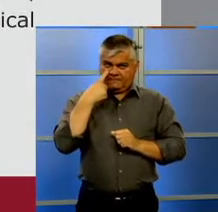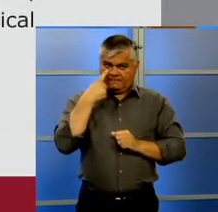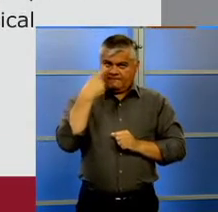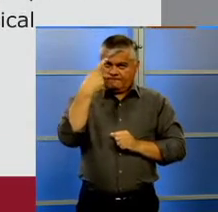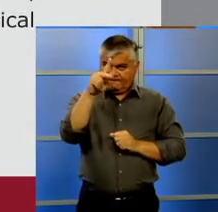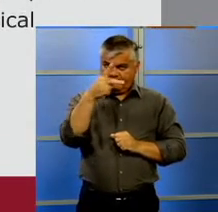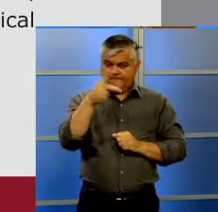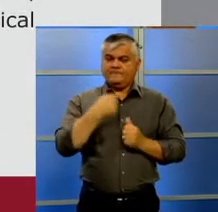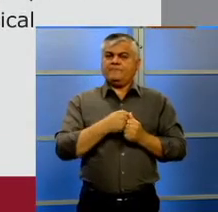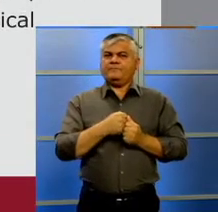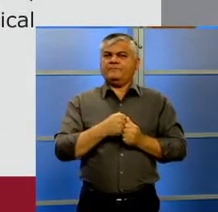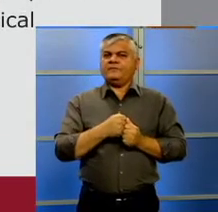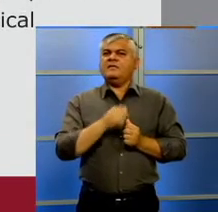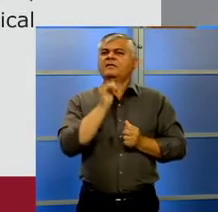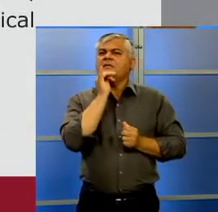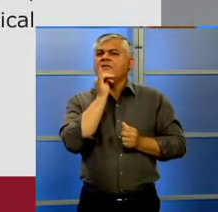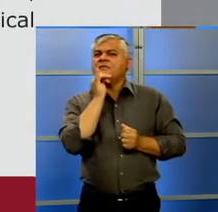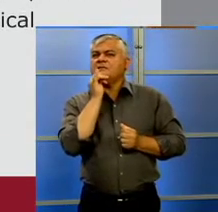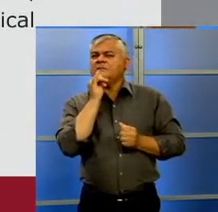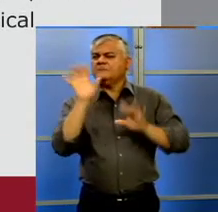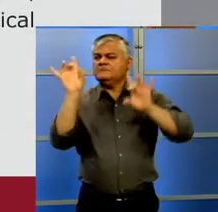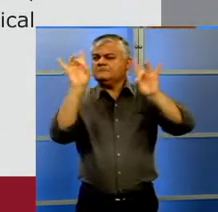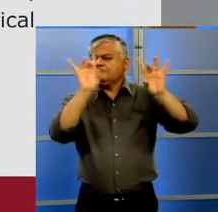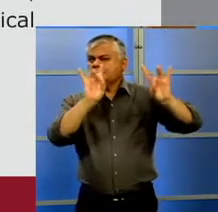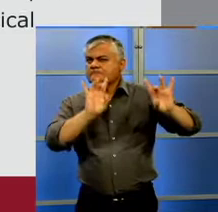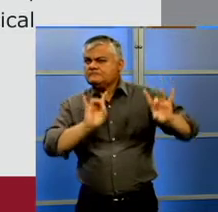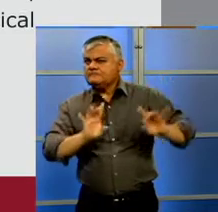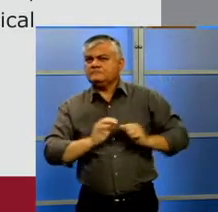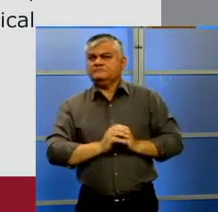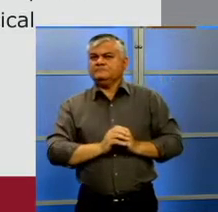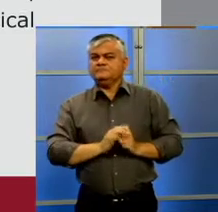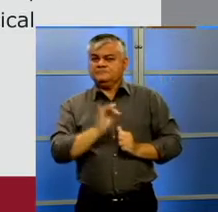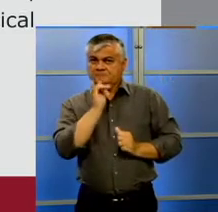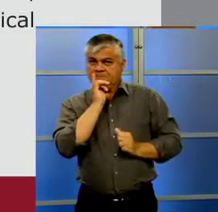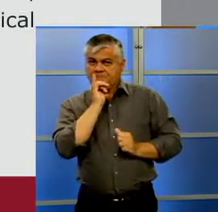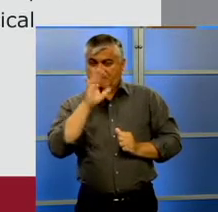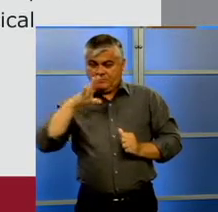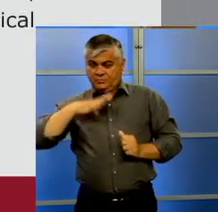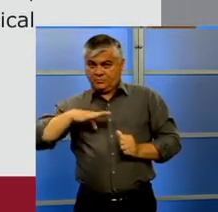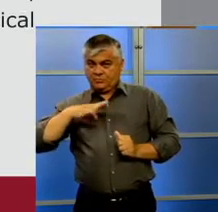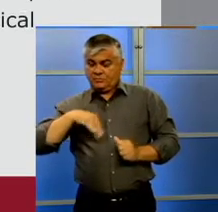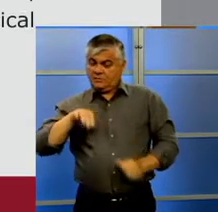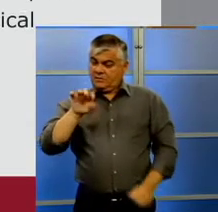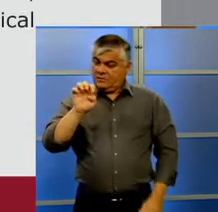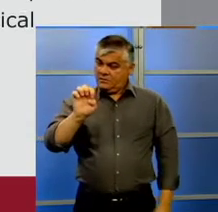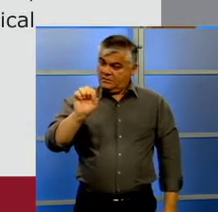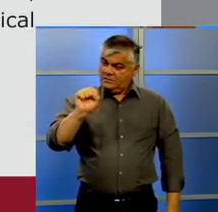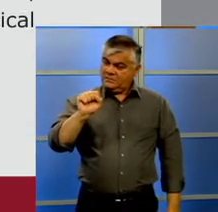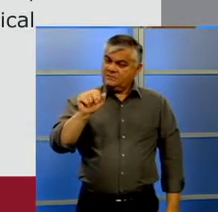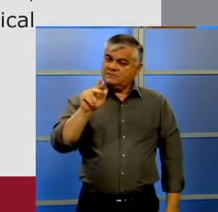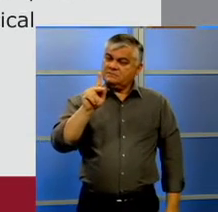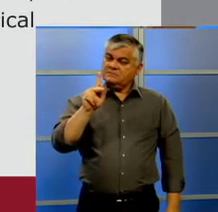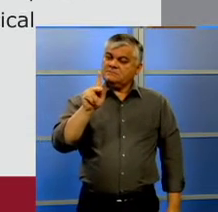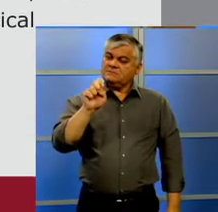segundo slide um exemplo bem especial. Usamos na língua portuguesa a palavra especial.